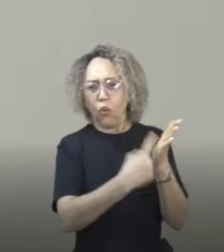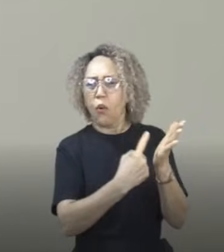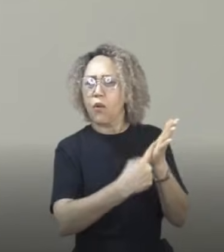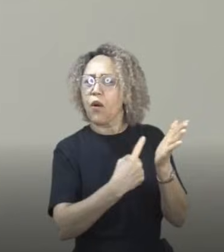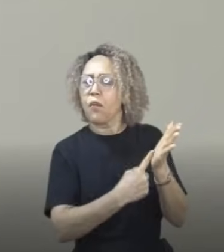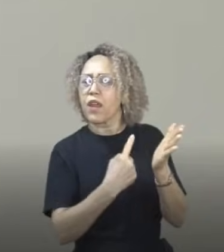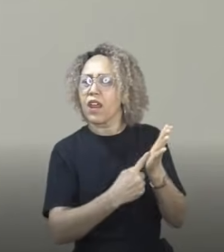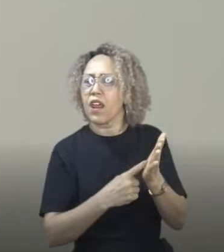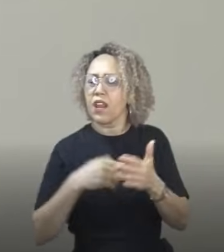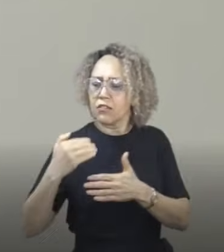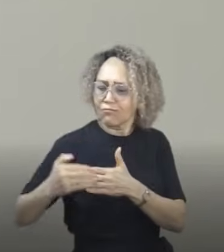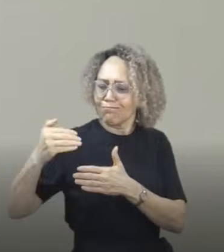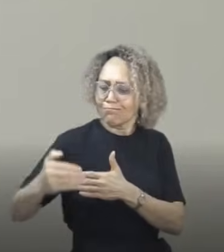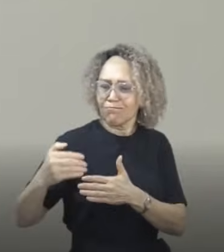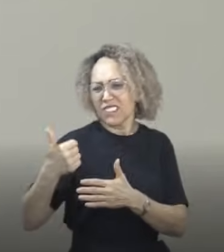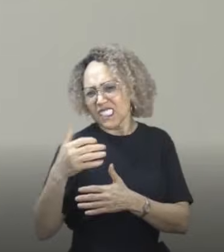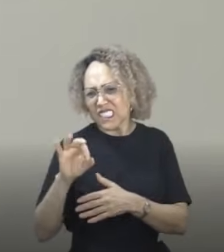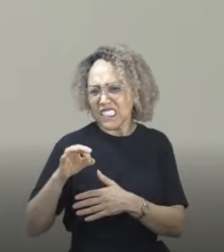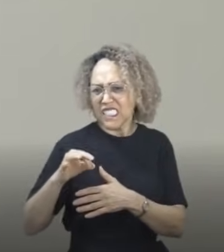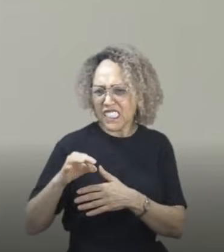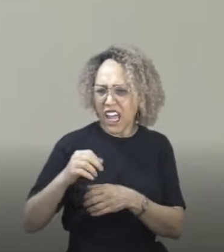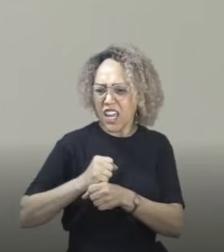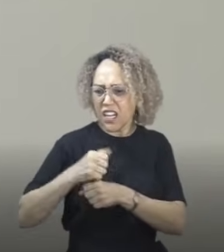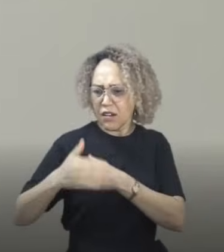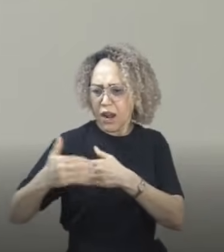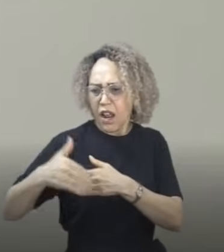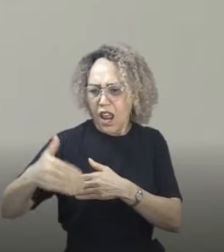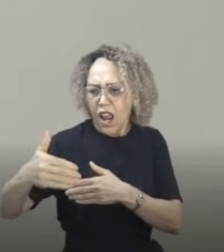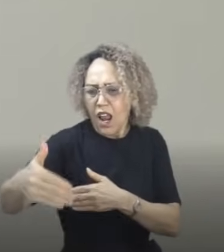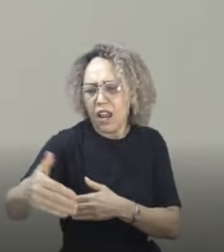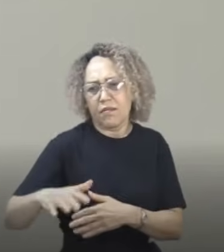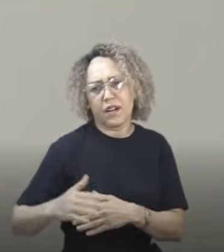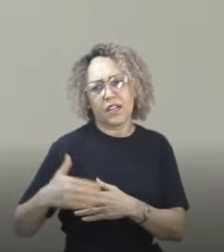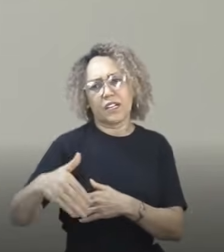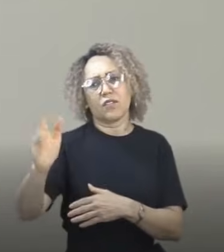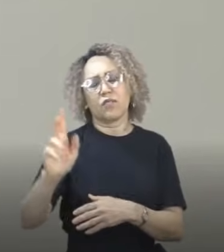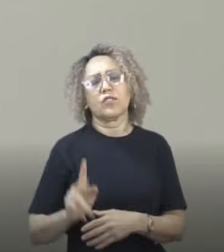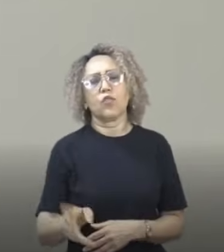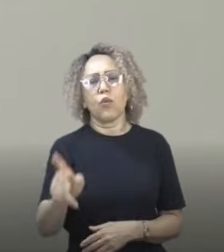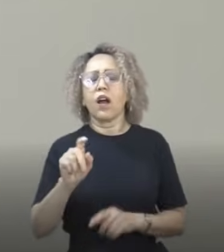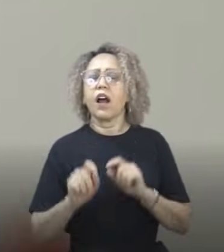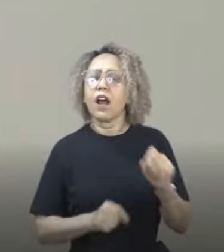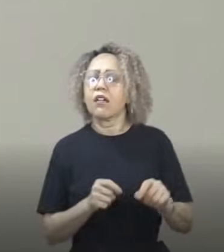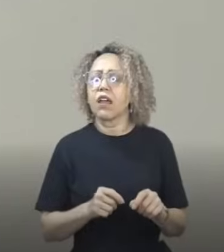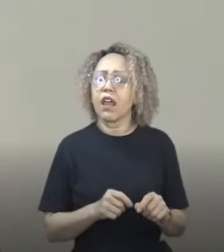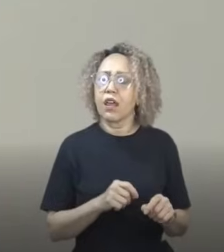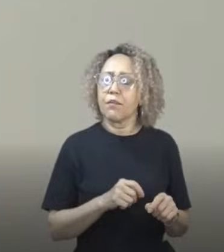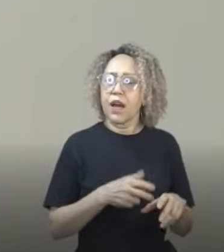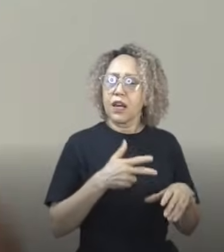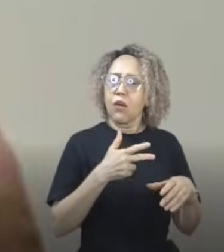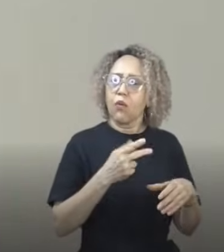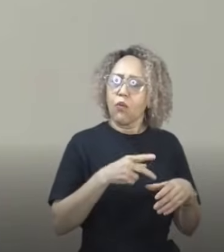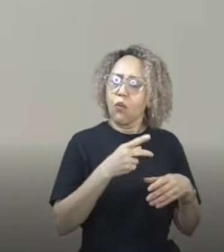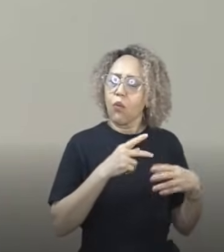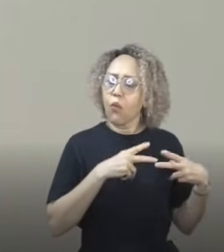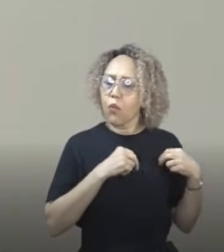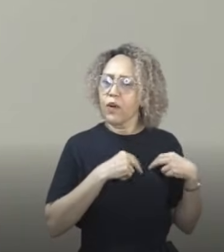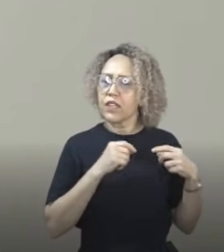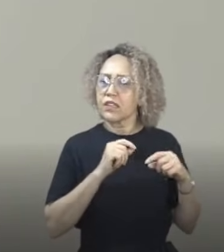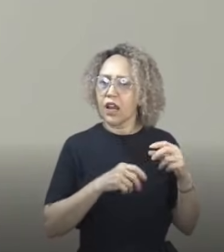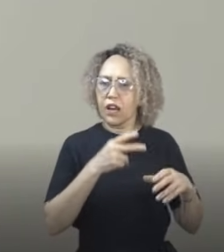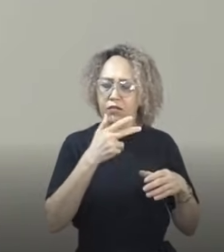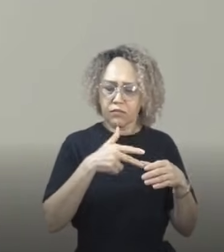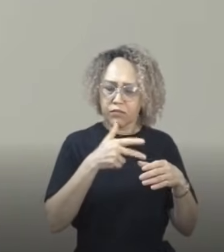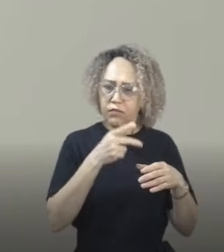próximos anos, na próxima década, e trabalhando com a eliminação, por exemplo, do uso do petróleo, é a gente fazer aquilo que o Brasil